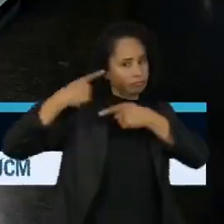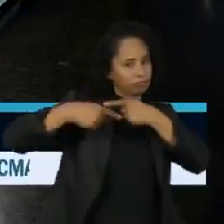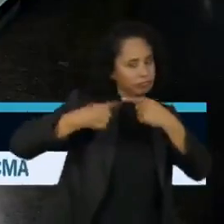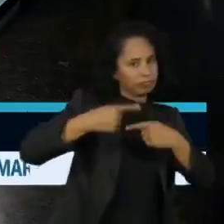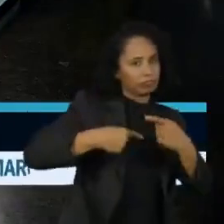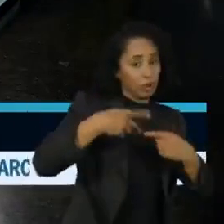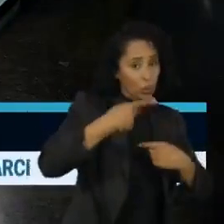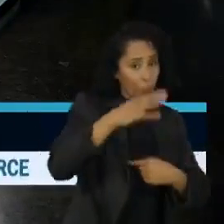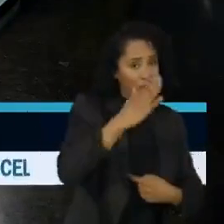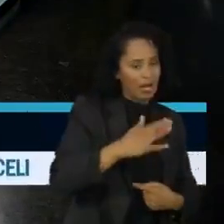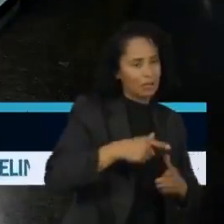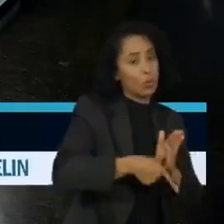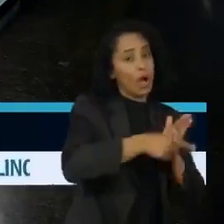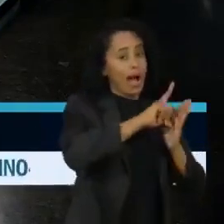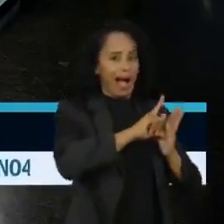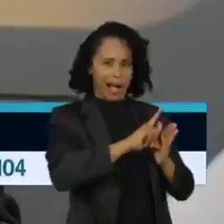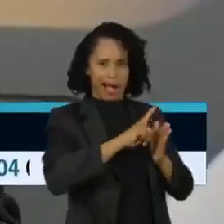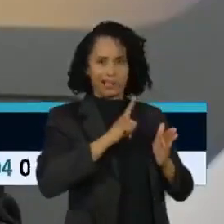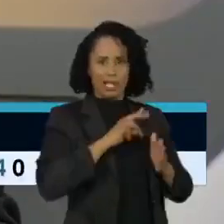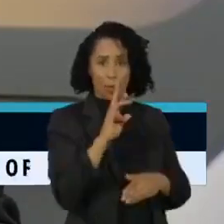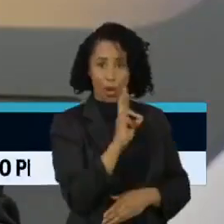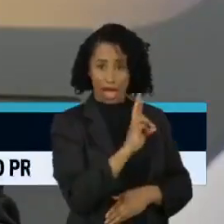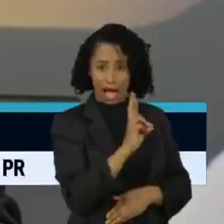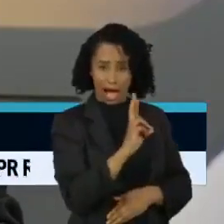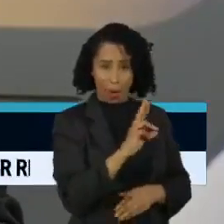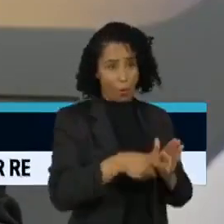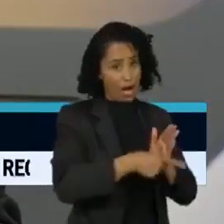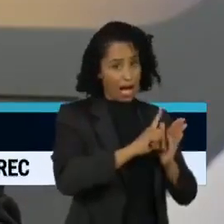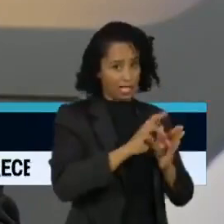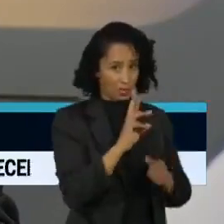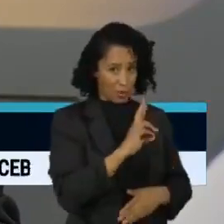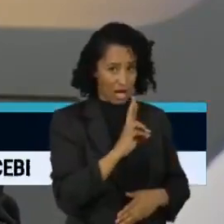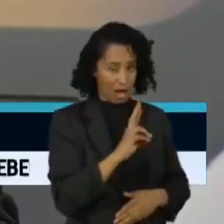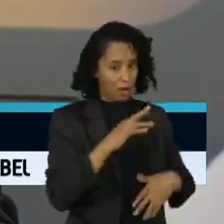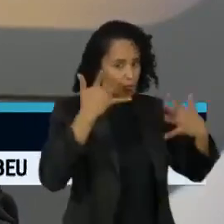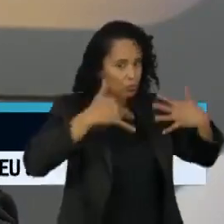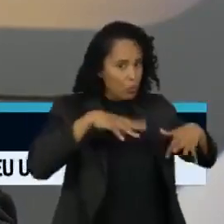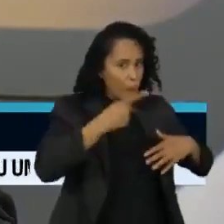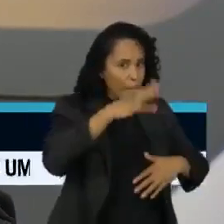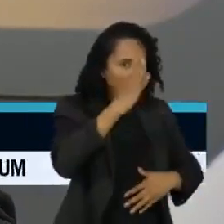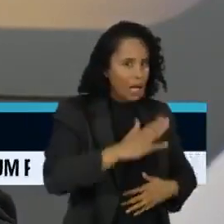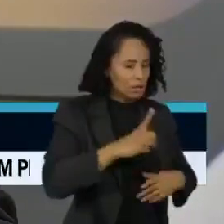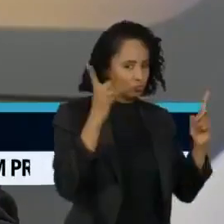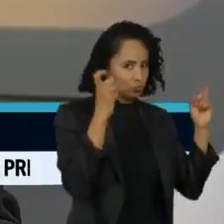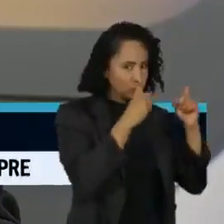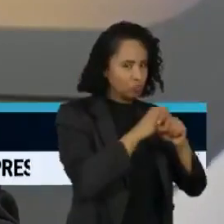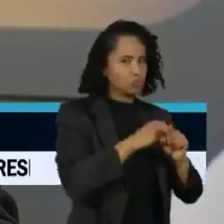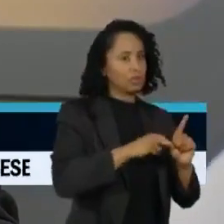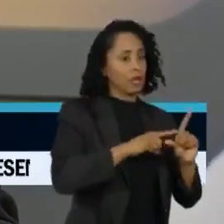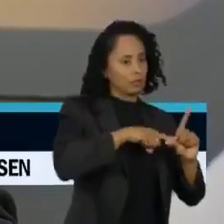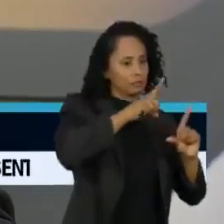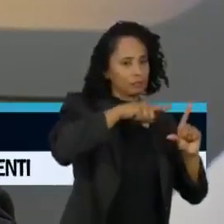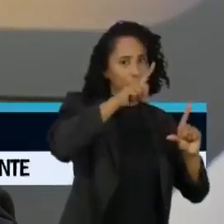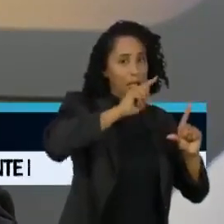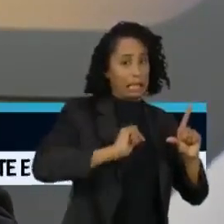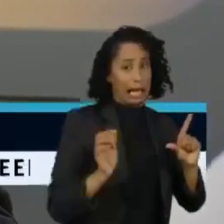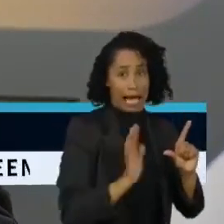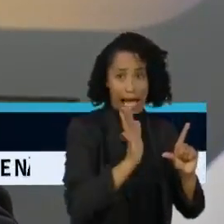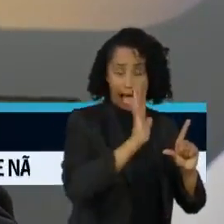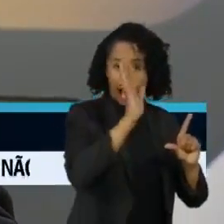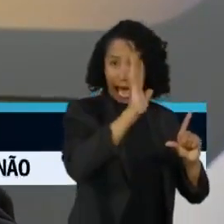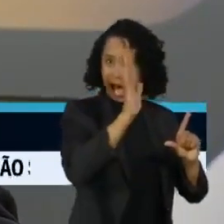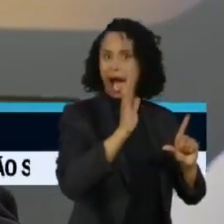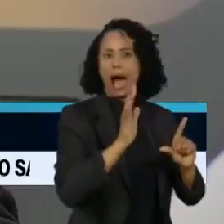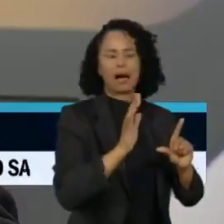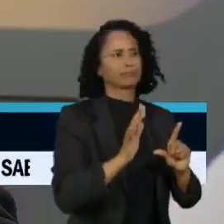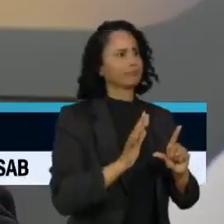Real. E os mais jovens não sabem disso. O Brasil era um caos, a inflação, os preços subiam ao longo